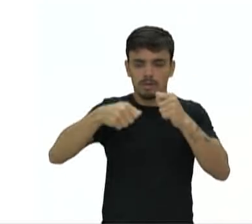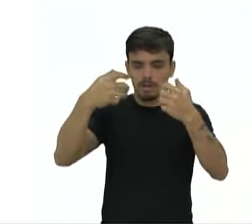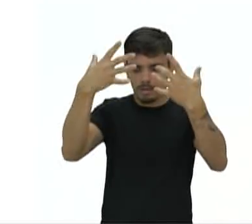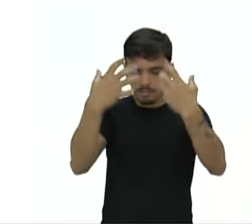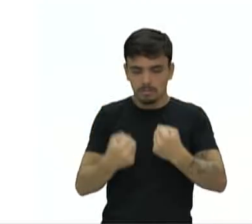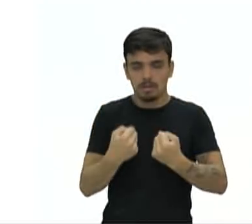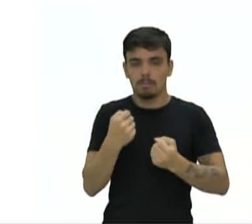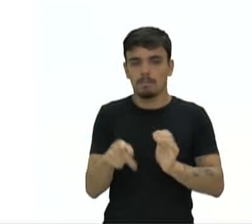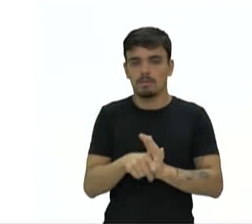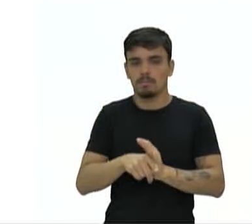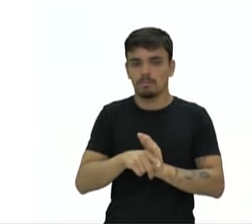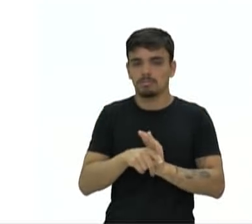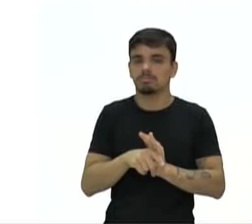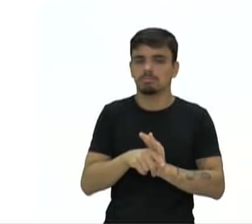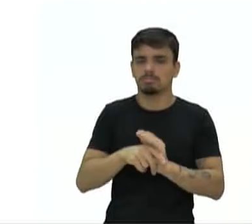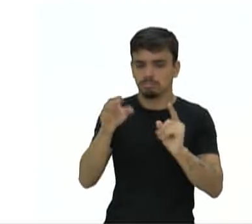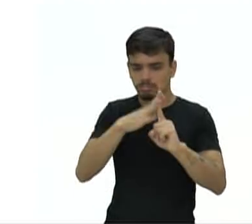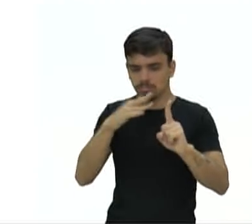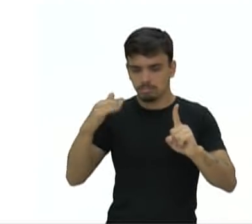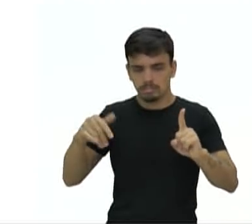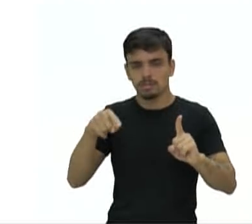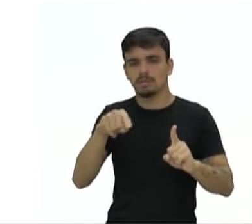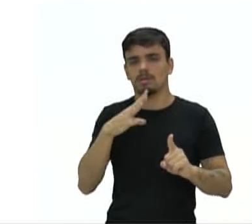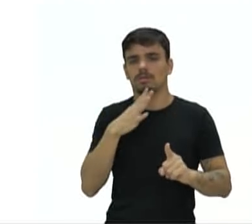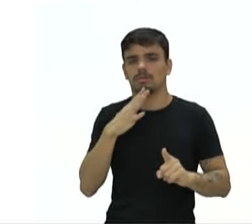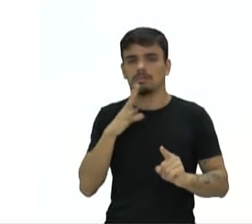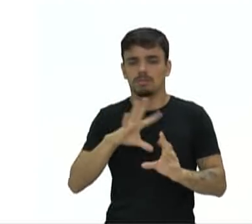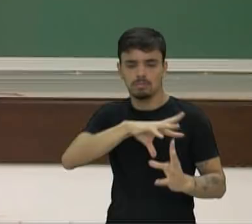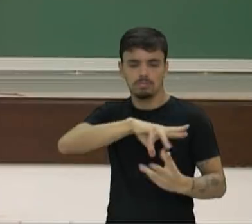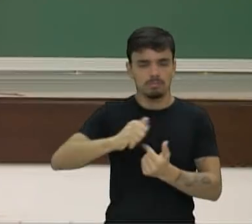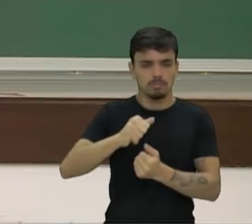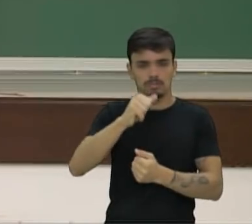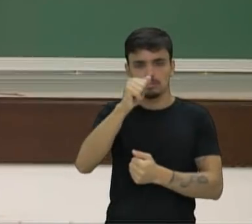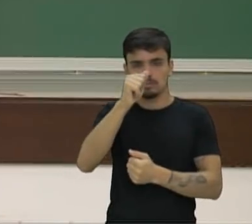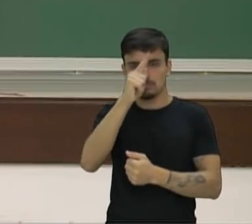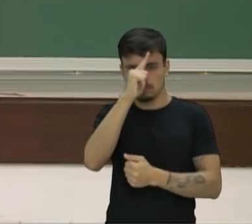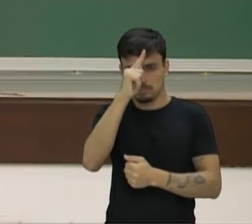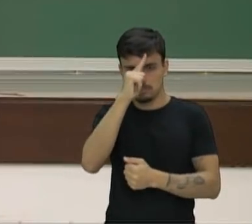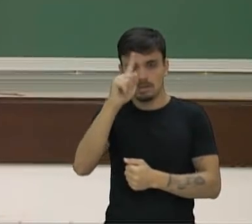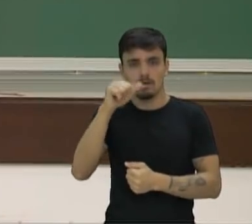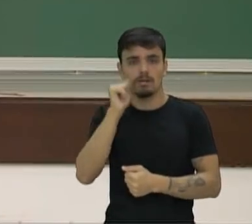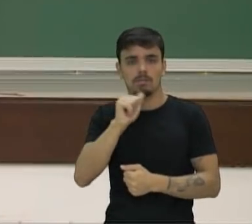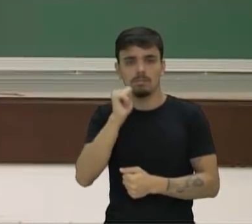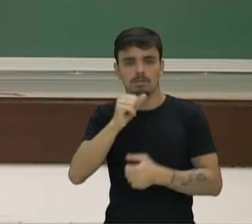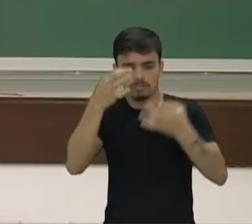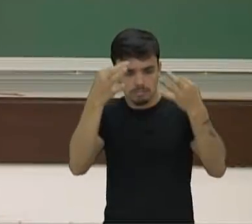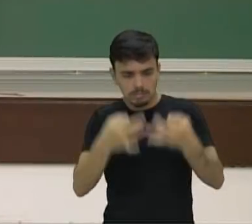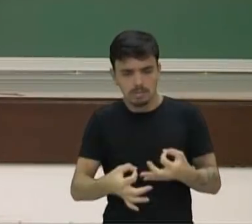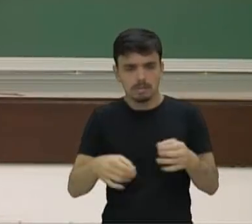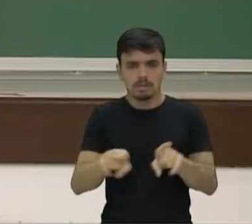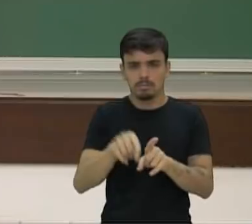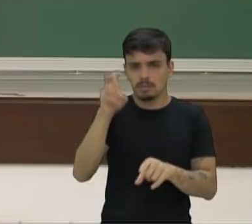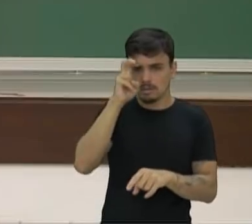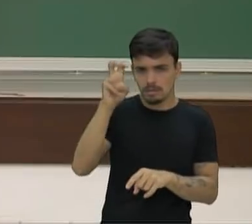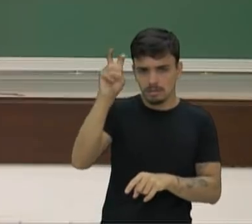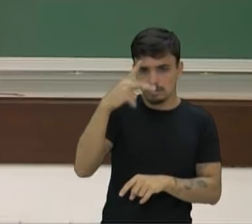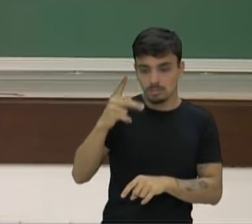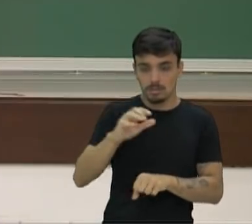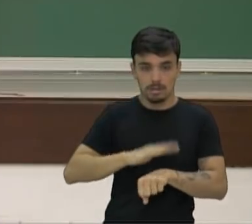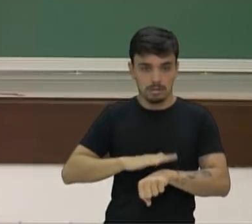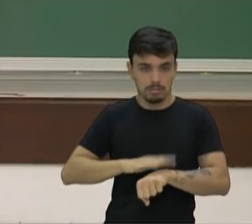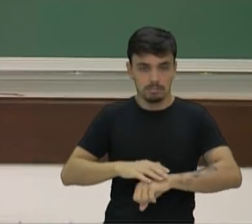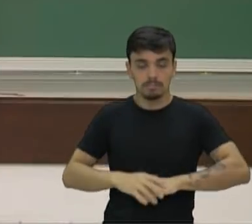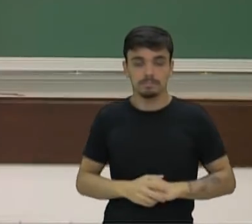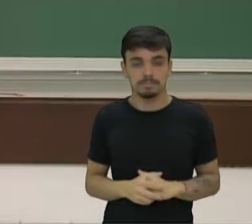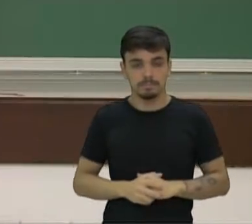essa poetisa realmente foi muito reconhecida no mundo grego, na antiguidade, que era uma mulher excepcional, muito inteligente para a sua época.